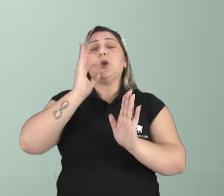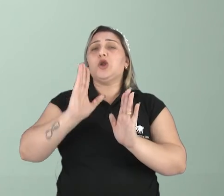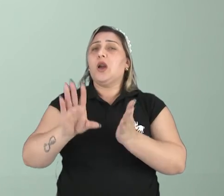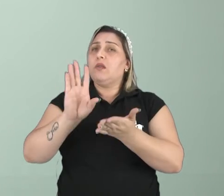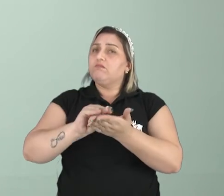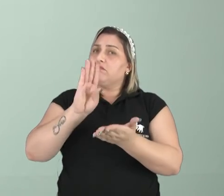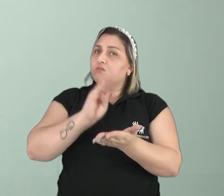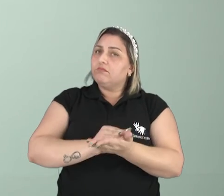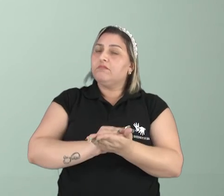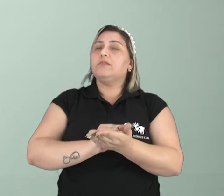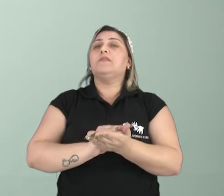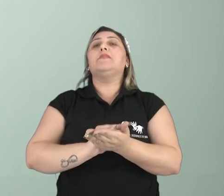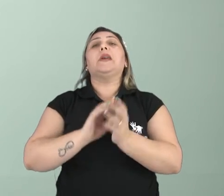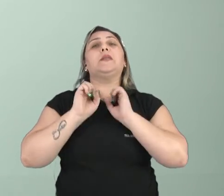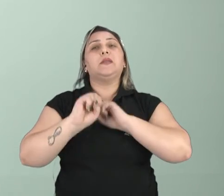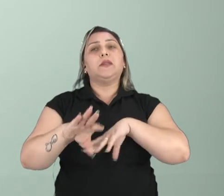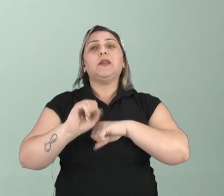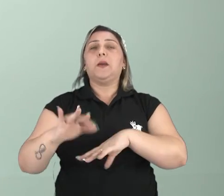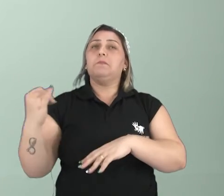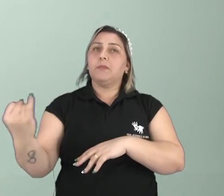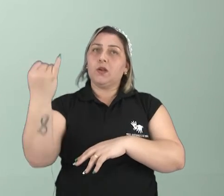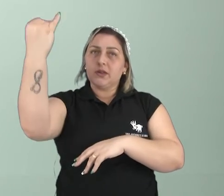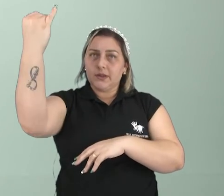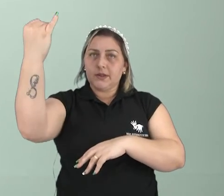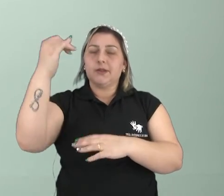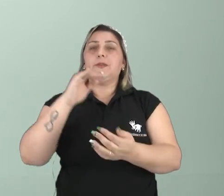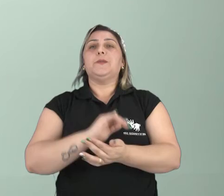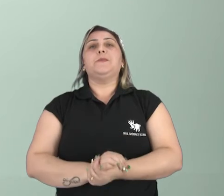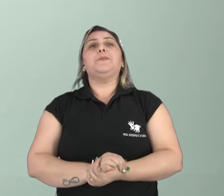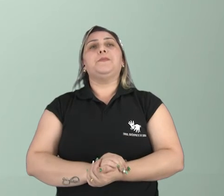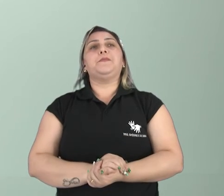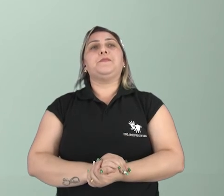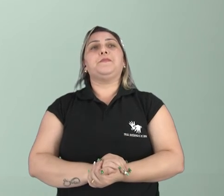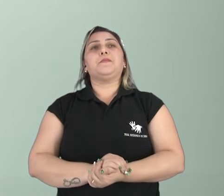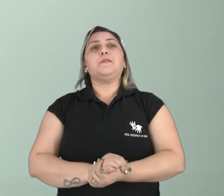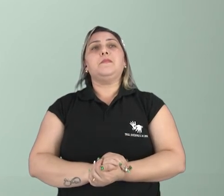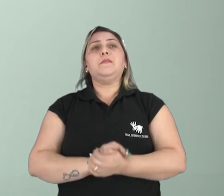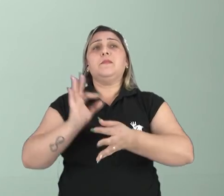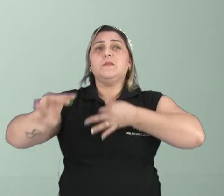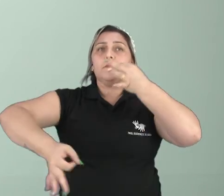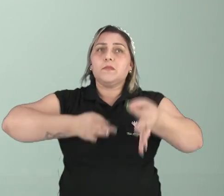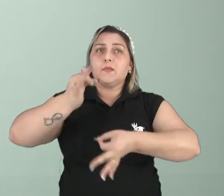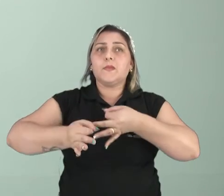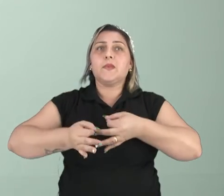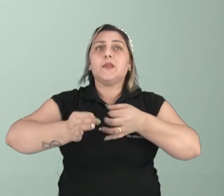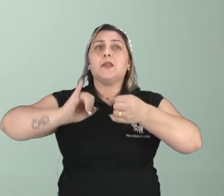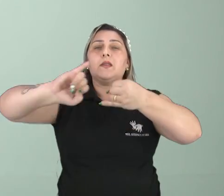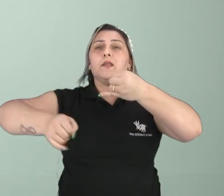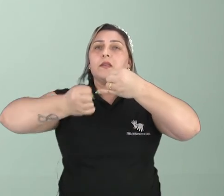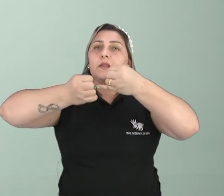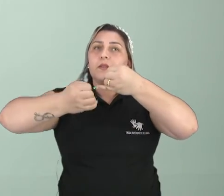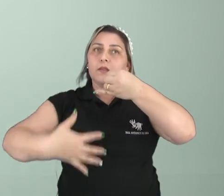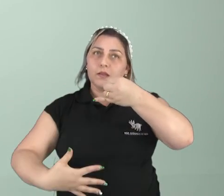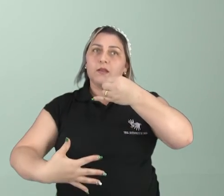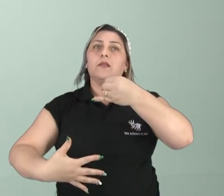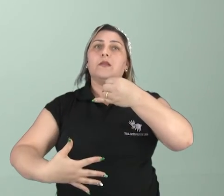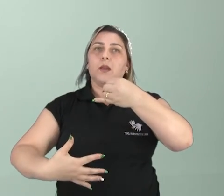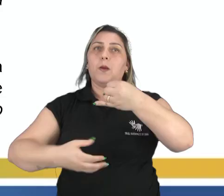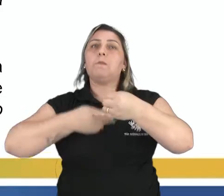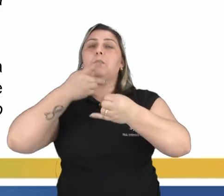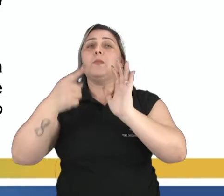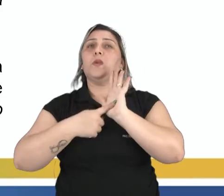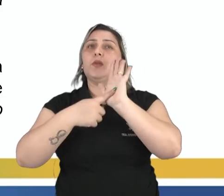as campanhas são necessárias. Então essa é a posição dele. Os argumentos, ele justifica sua posição argumentando que é